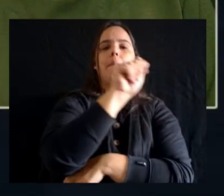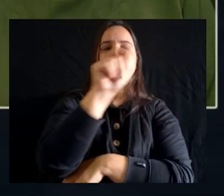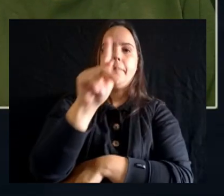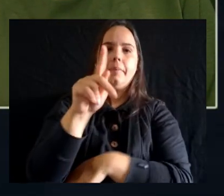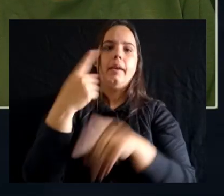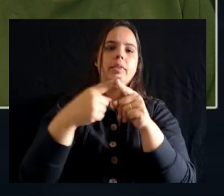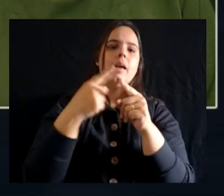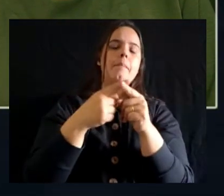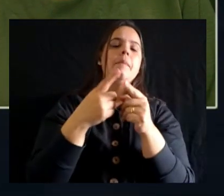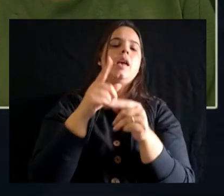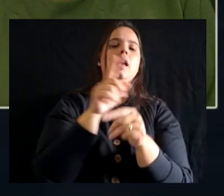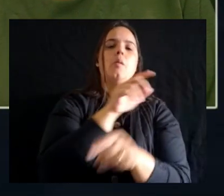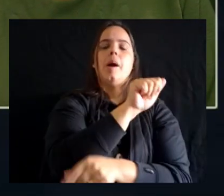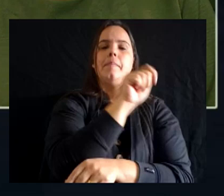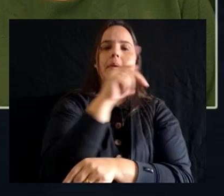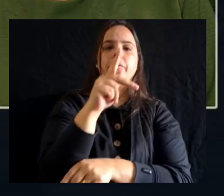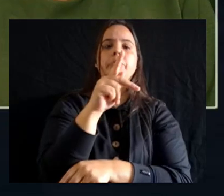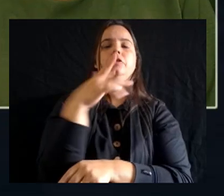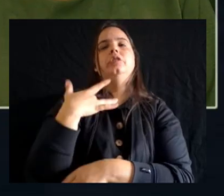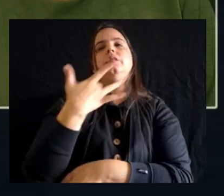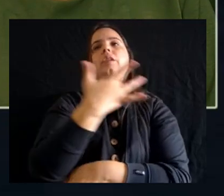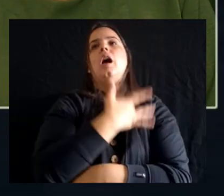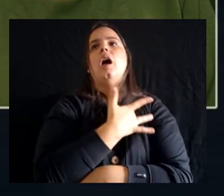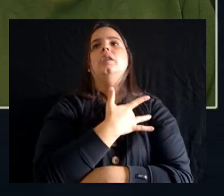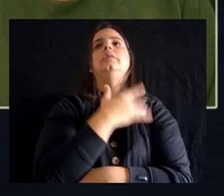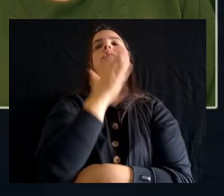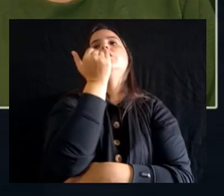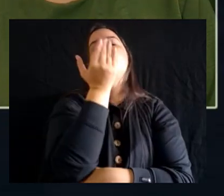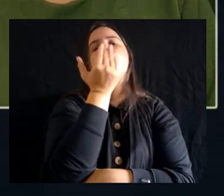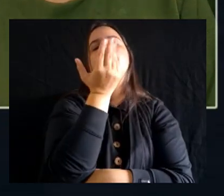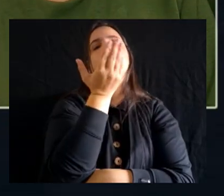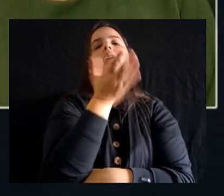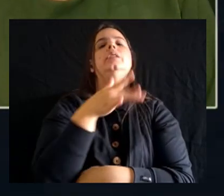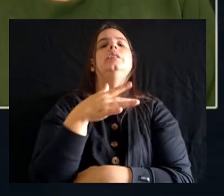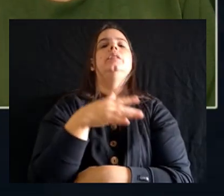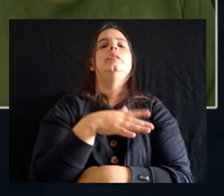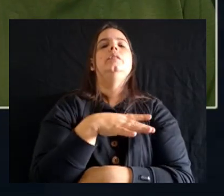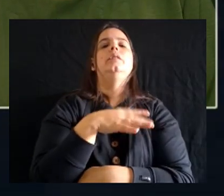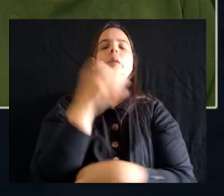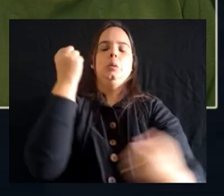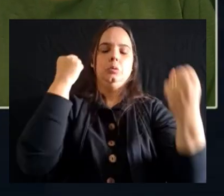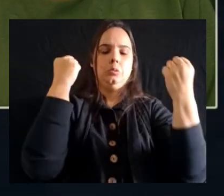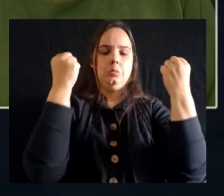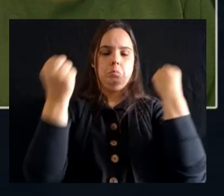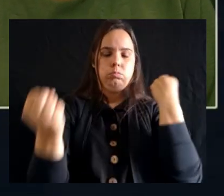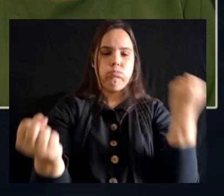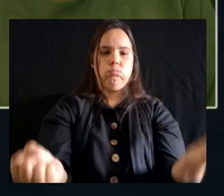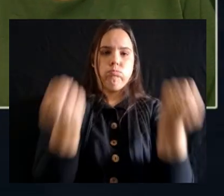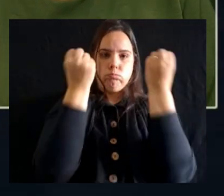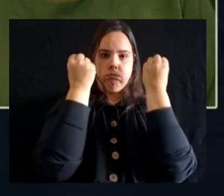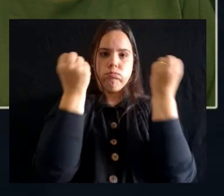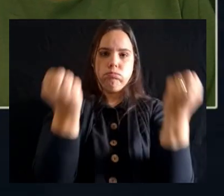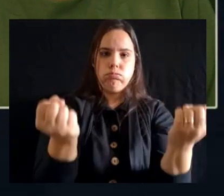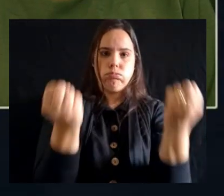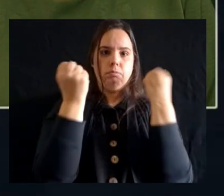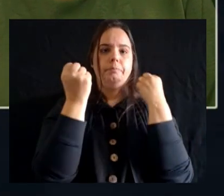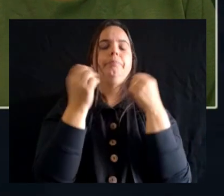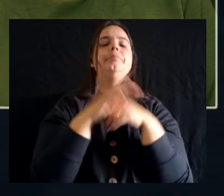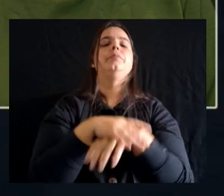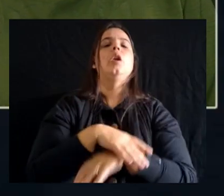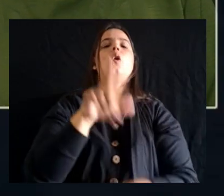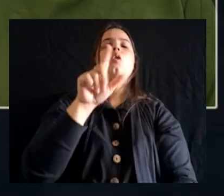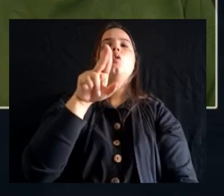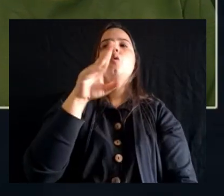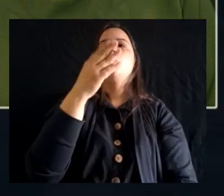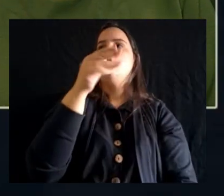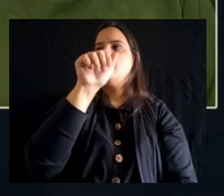de saúde, de alimentação, de exercício físico, né? O Lucas Fernandes, do Jardim